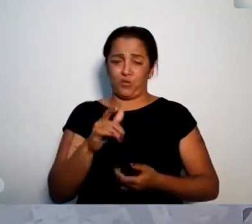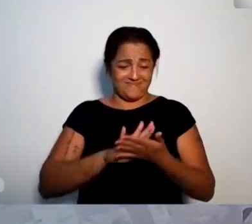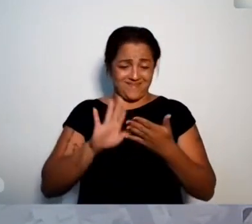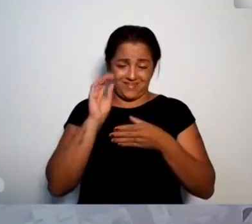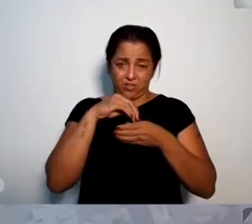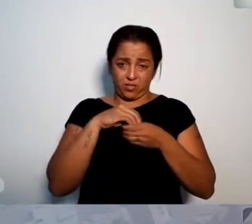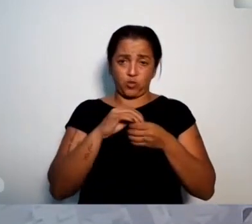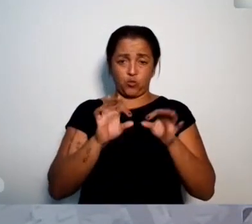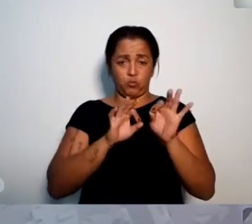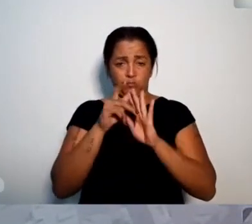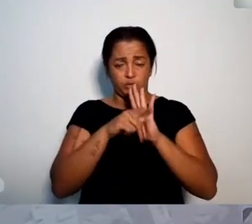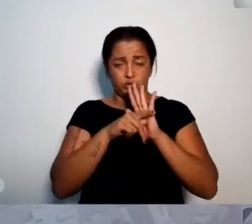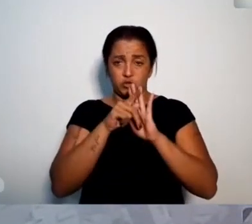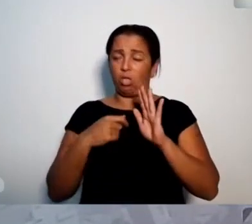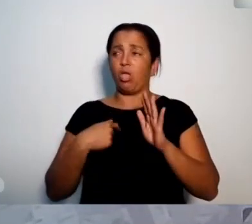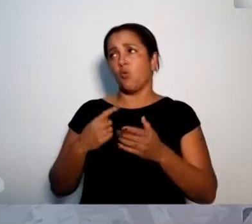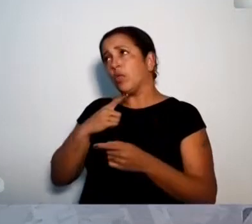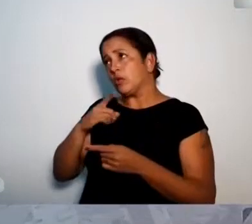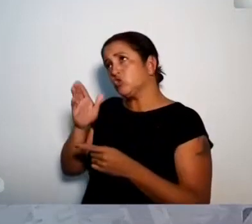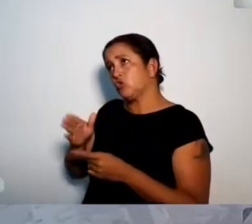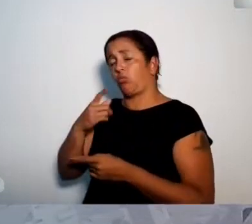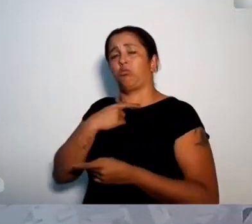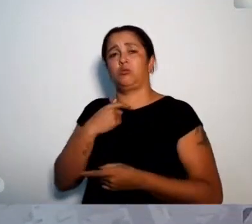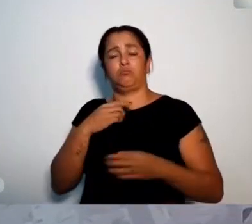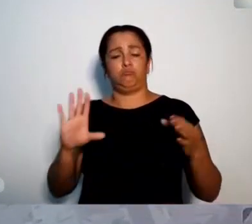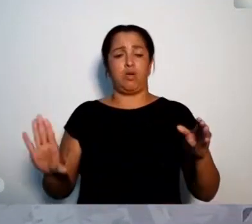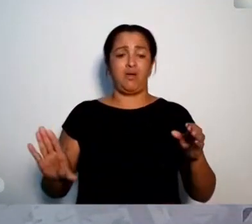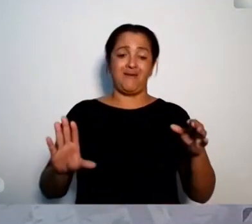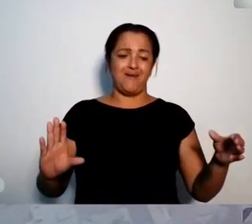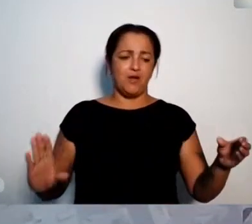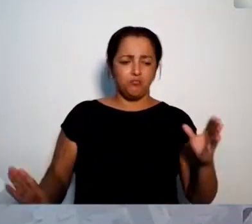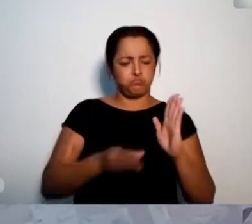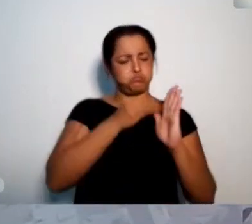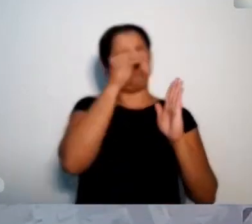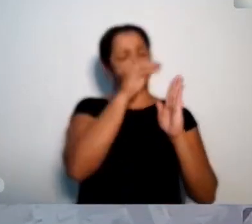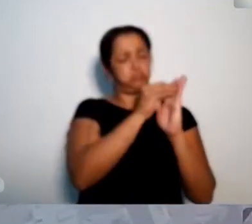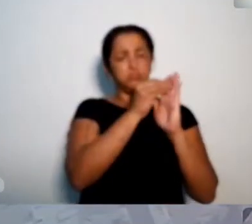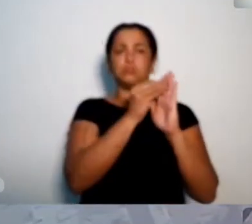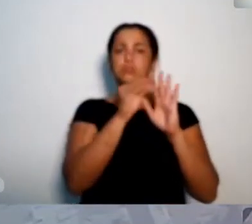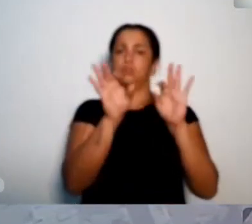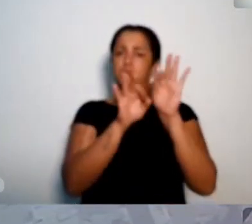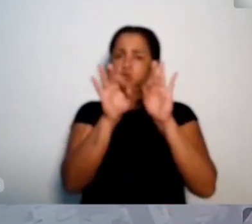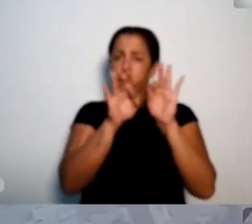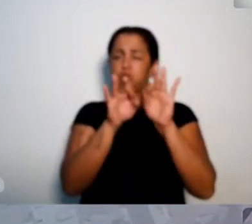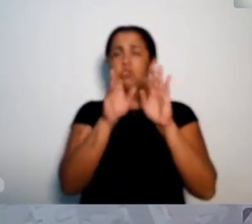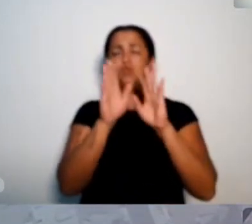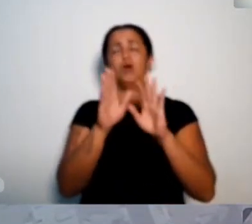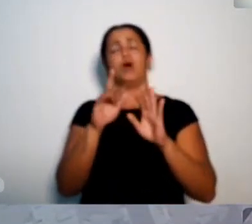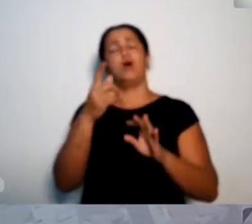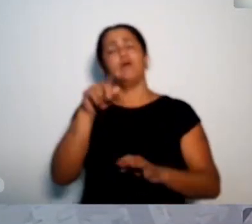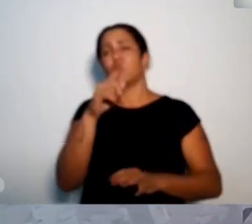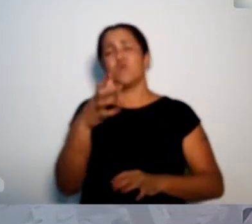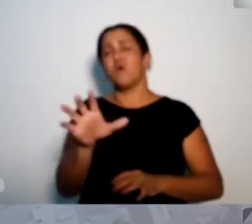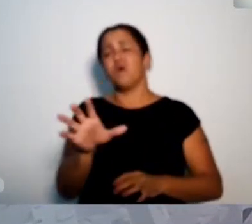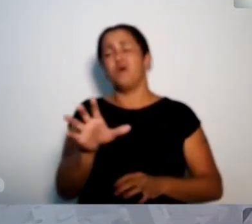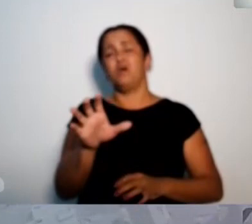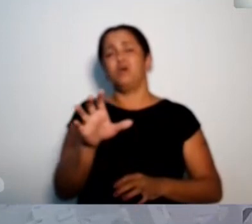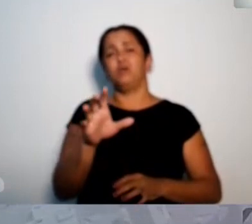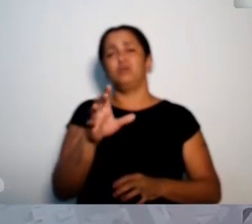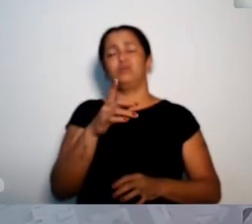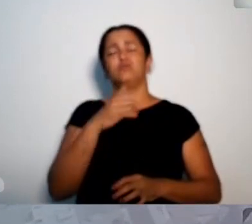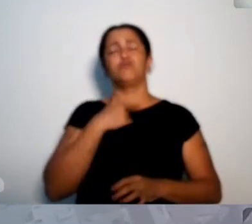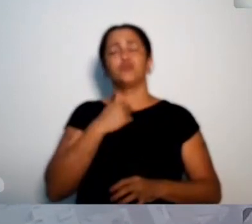tive um desejo inicial de emendar o projeto nesse sentido, foi que não gostaria de fazer